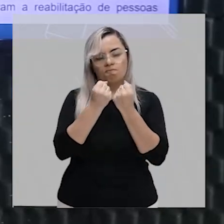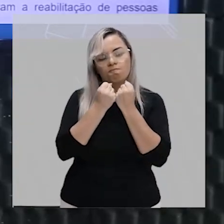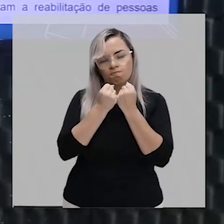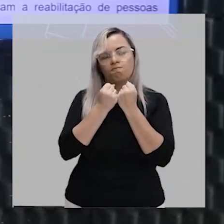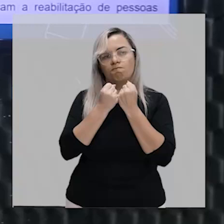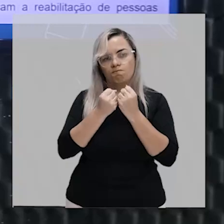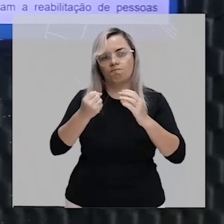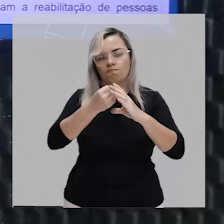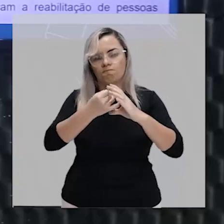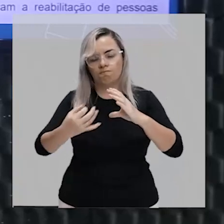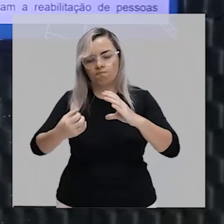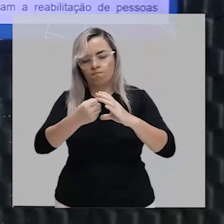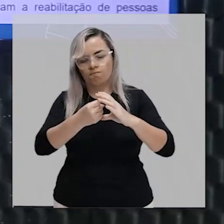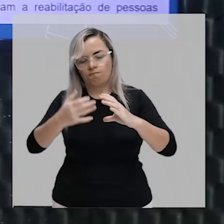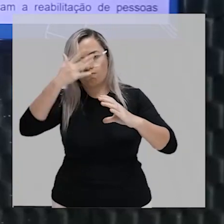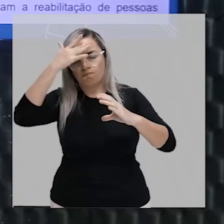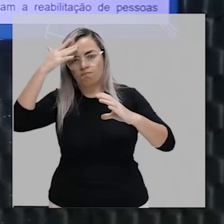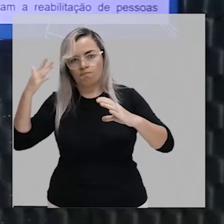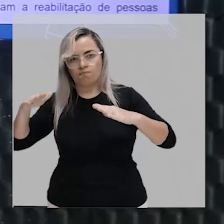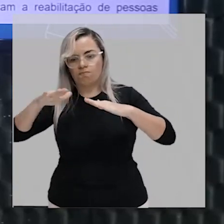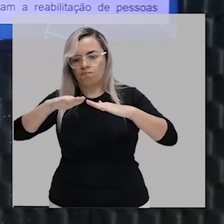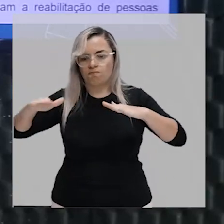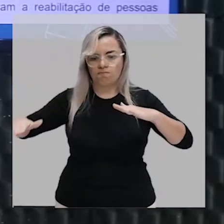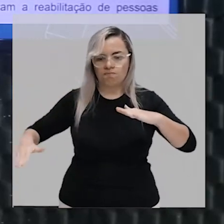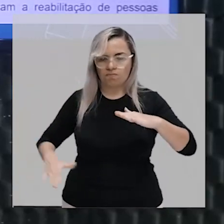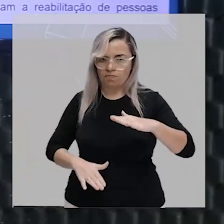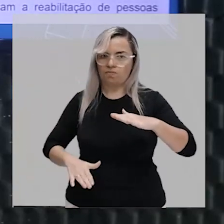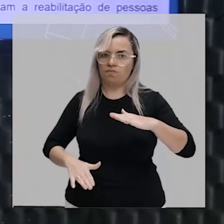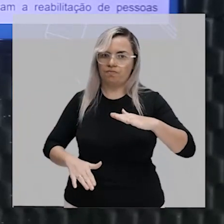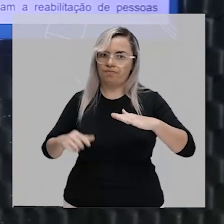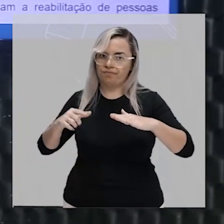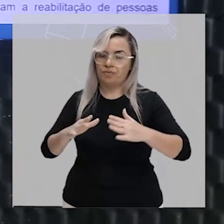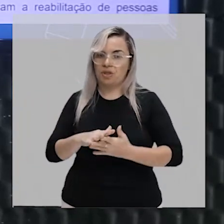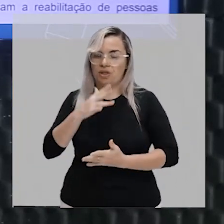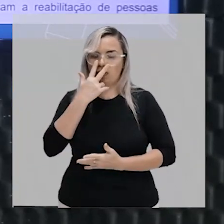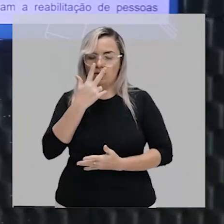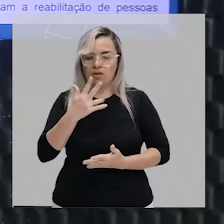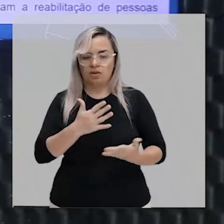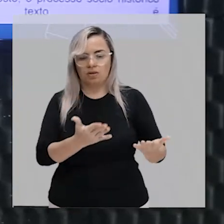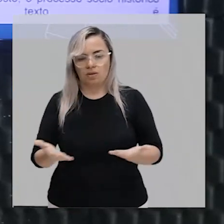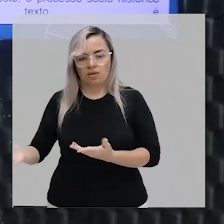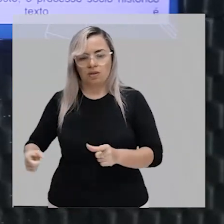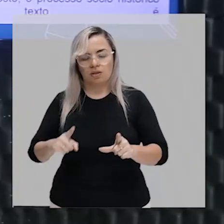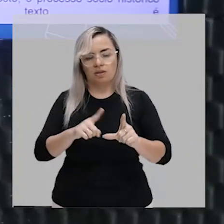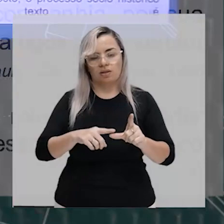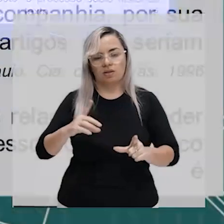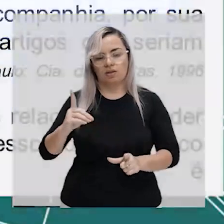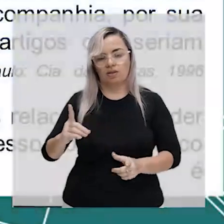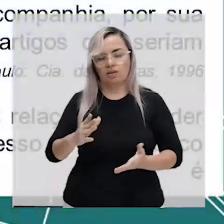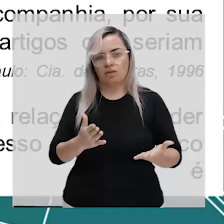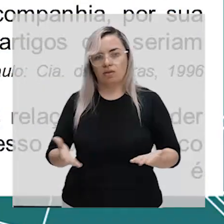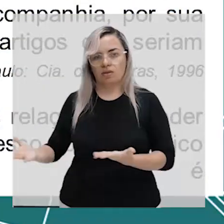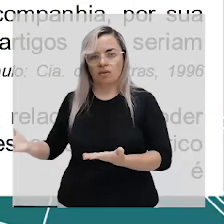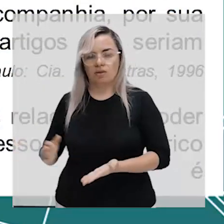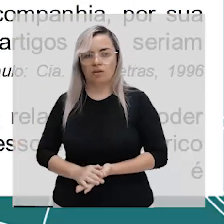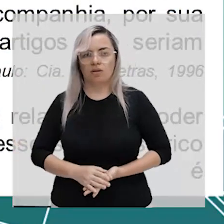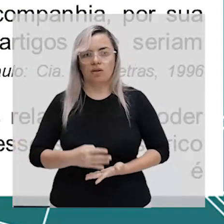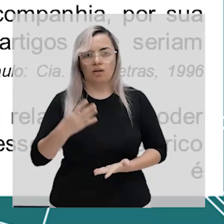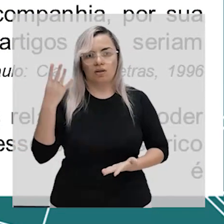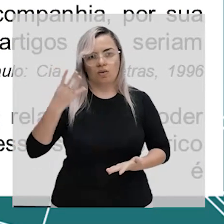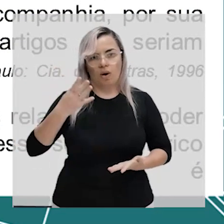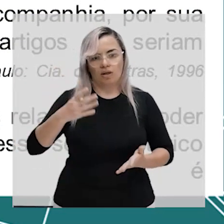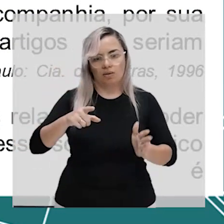características consideradas inferiores. Ok? Beleza? Então, letra D de dado. O nosso quarto